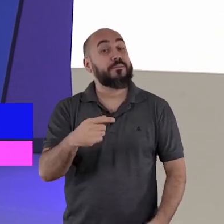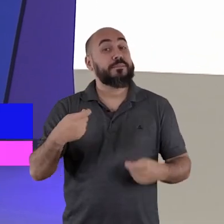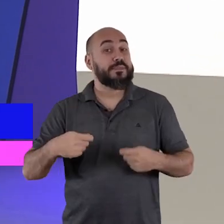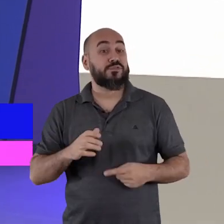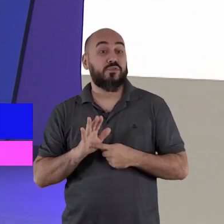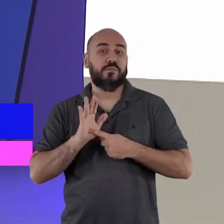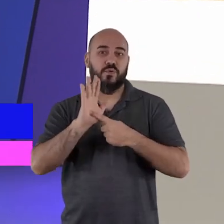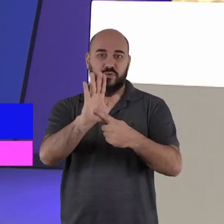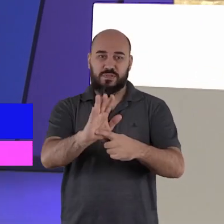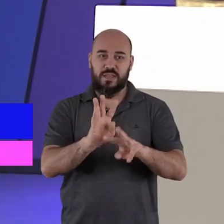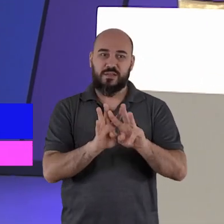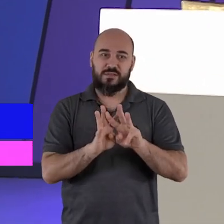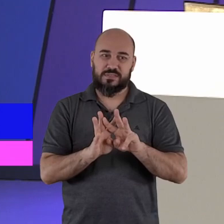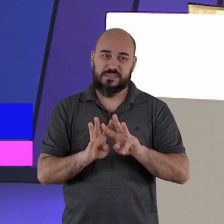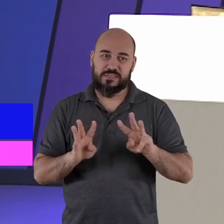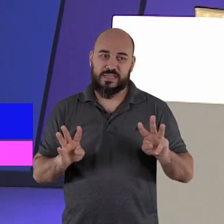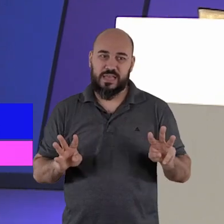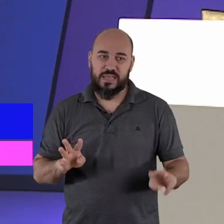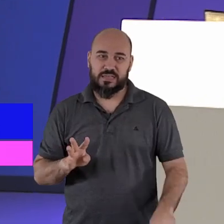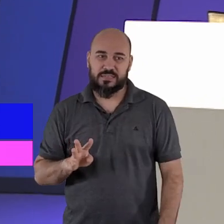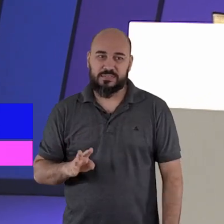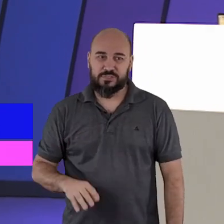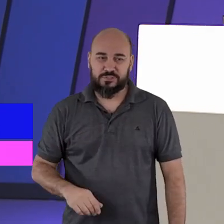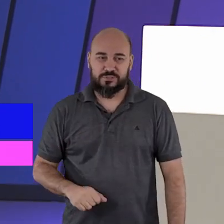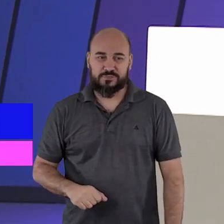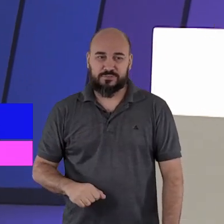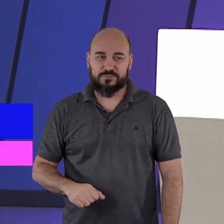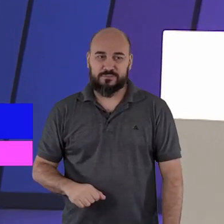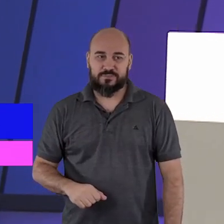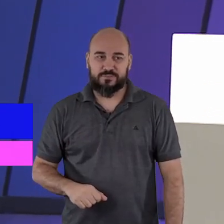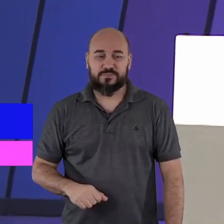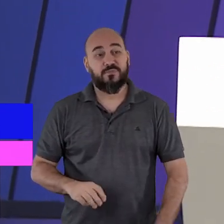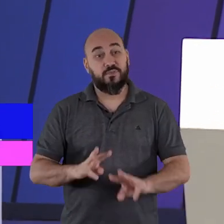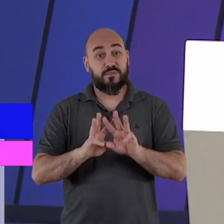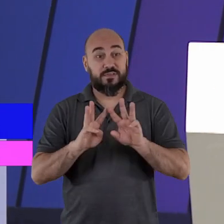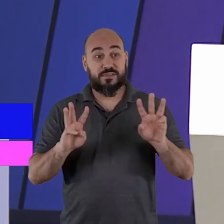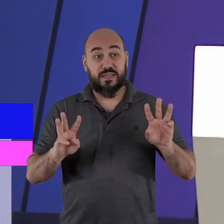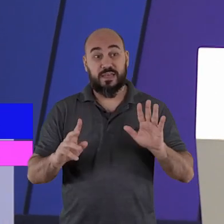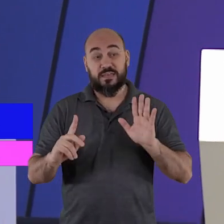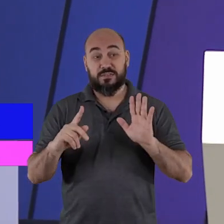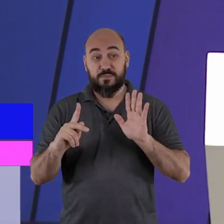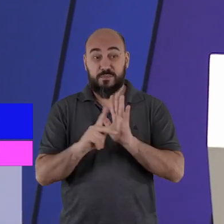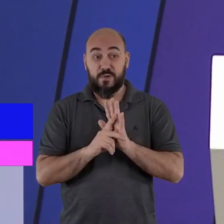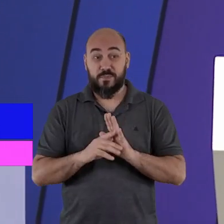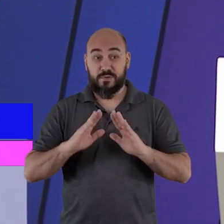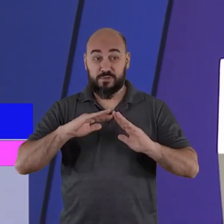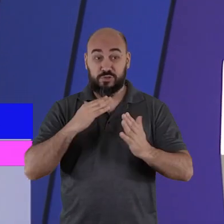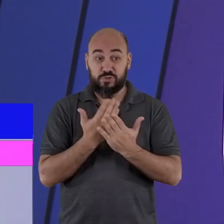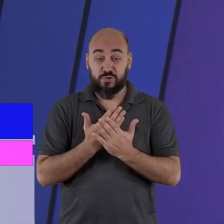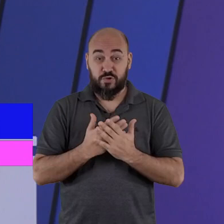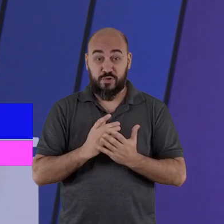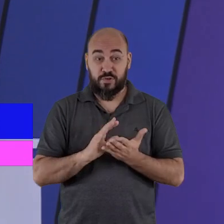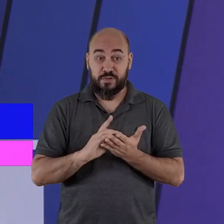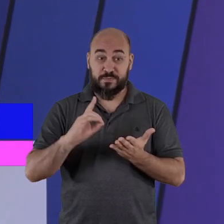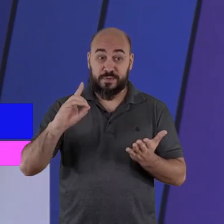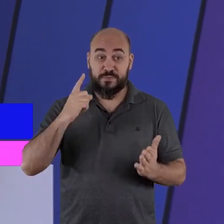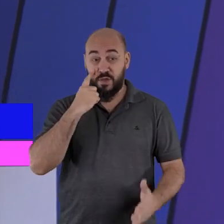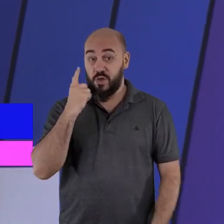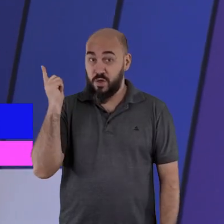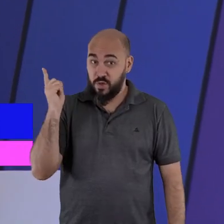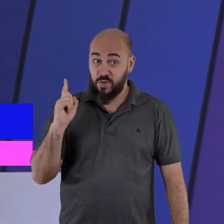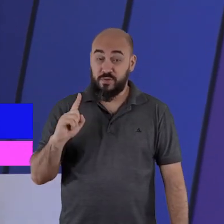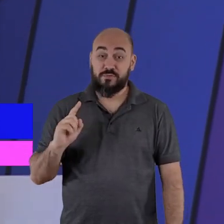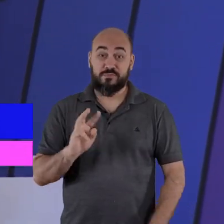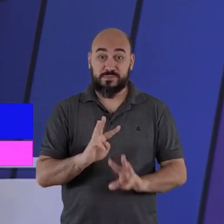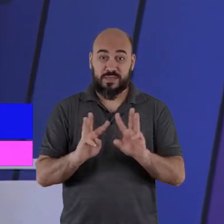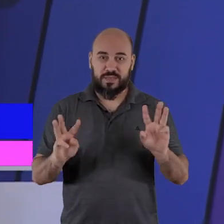dele, deixa eu ir aqui para o site da nossa escola bíblica. Está aqui o site, ó. Você vai digitar o